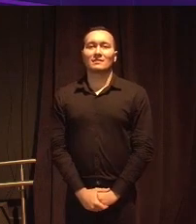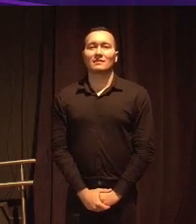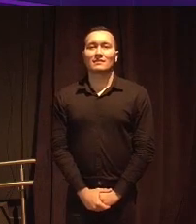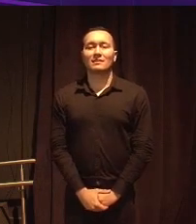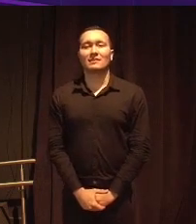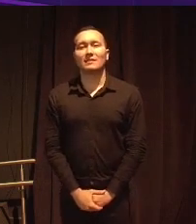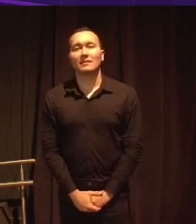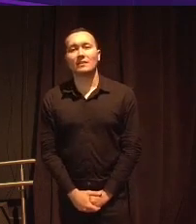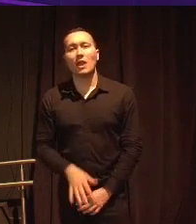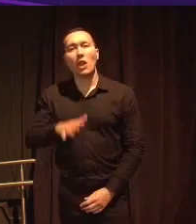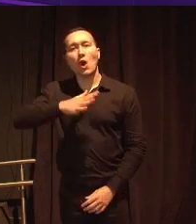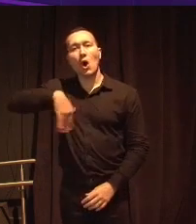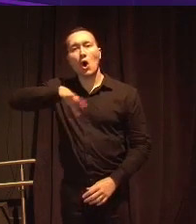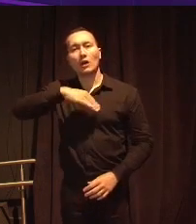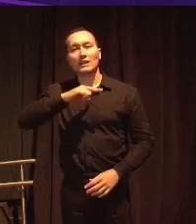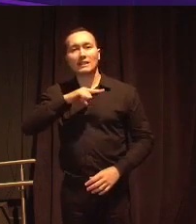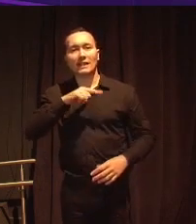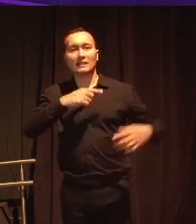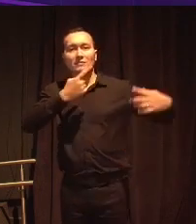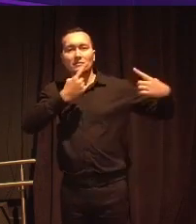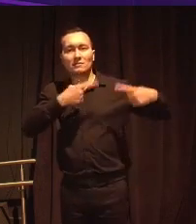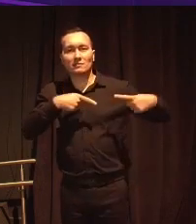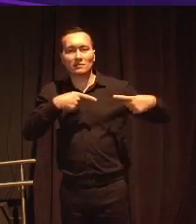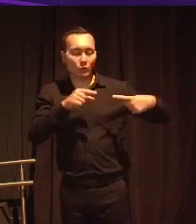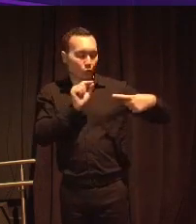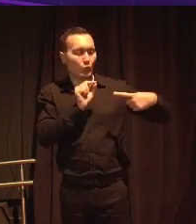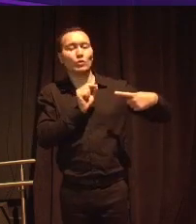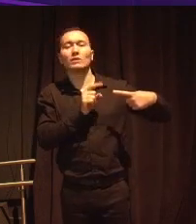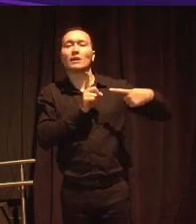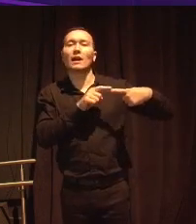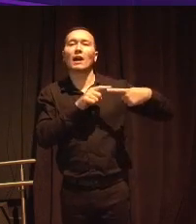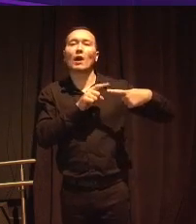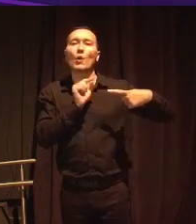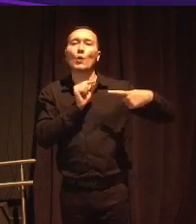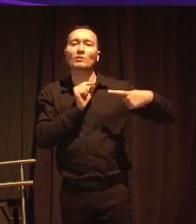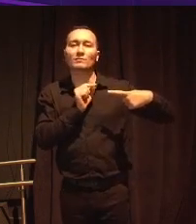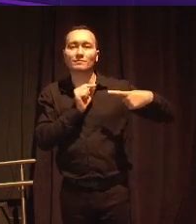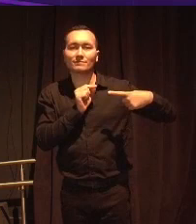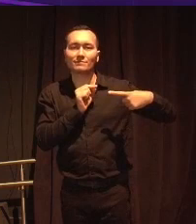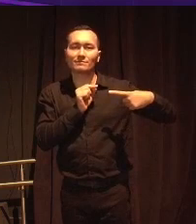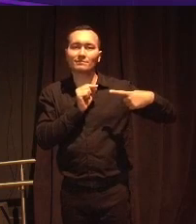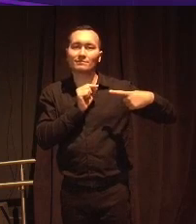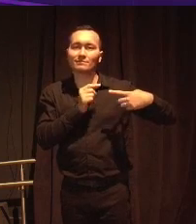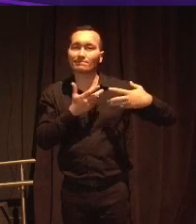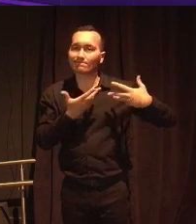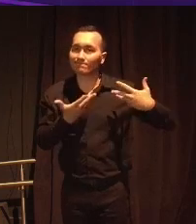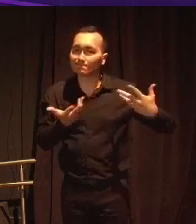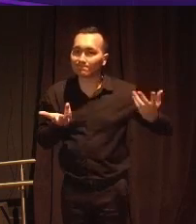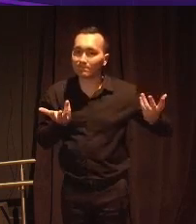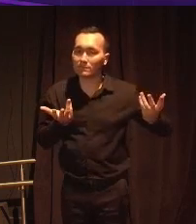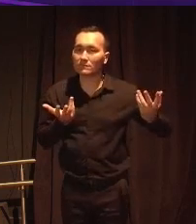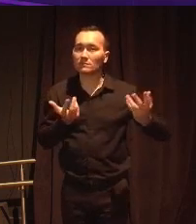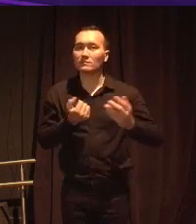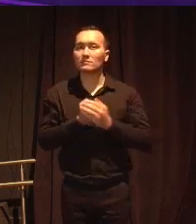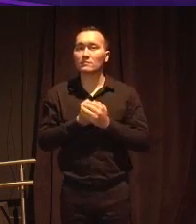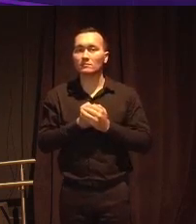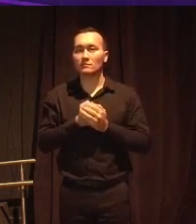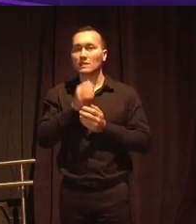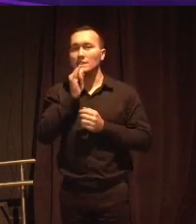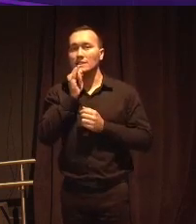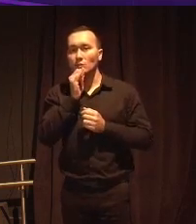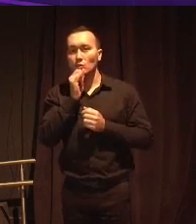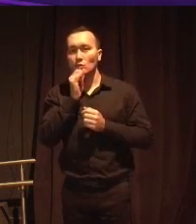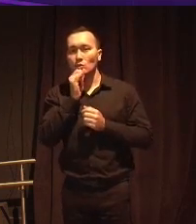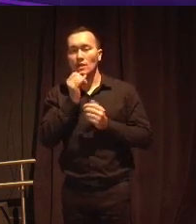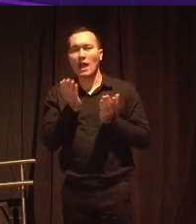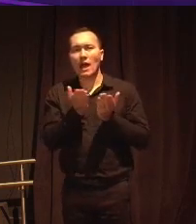Um desafio que a gente tem atualmente, né? Atualmente a gente tem um desafio, né, de sempre olhar para o curto prazo, mas